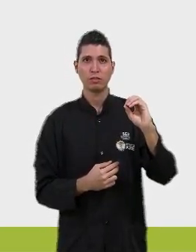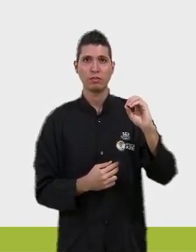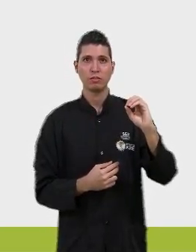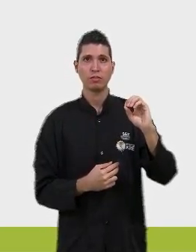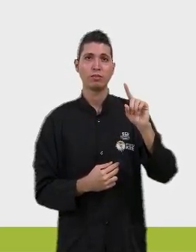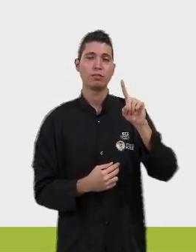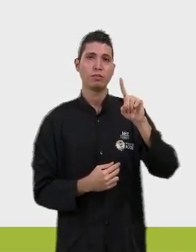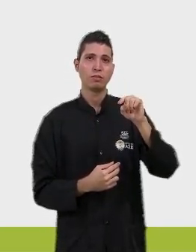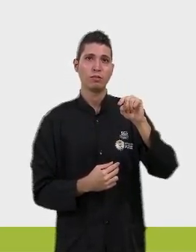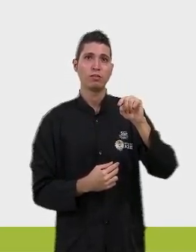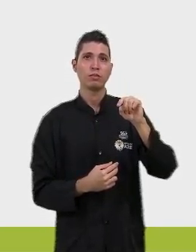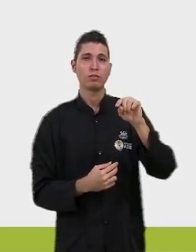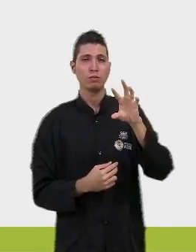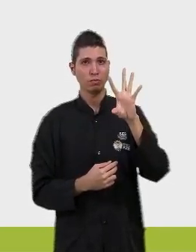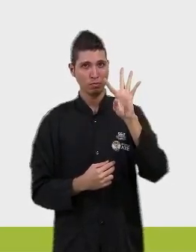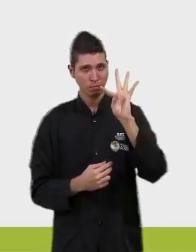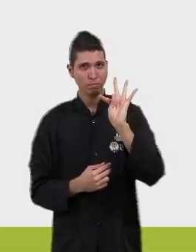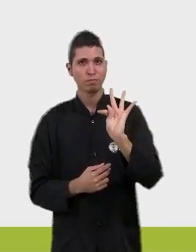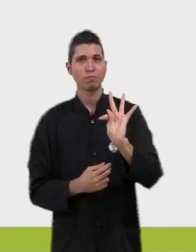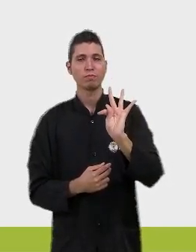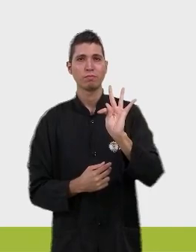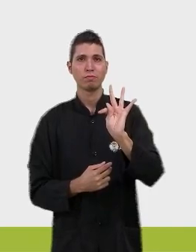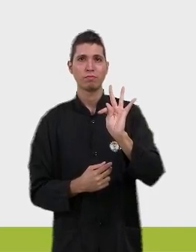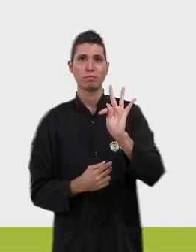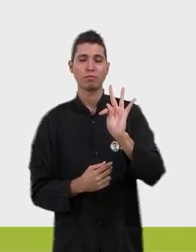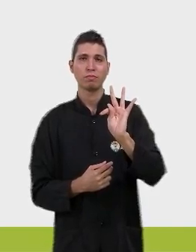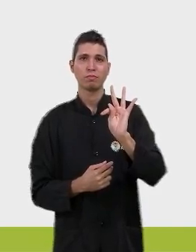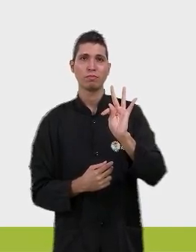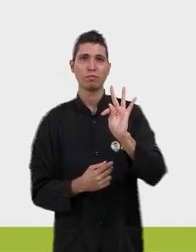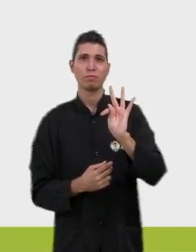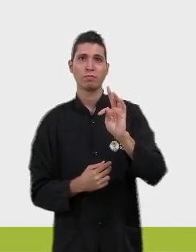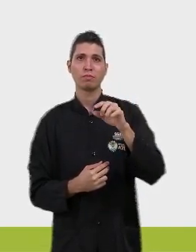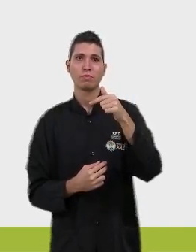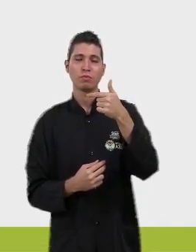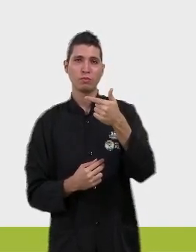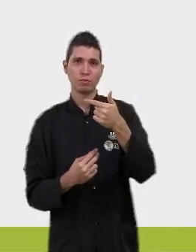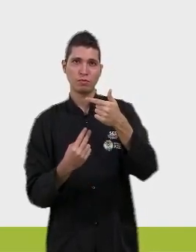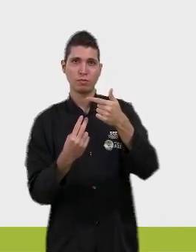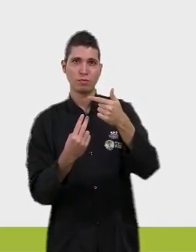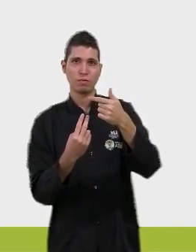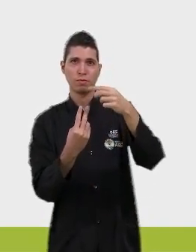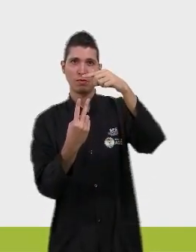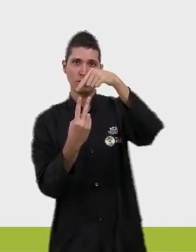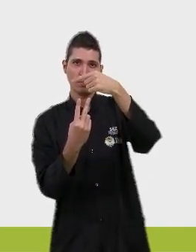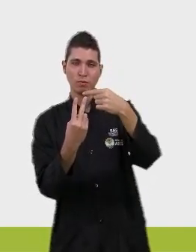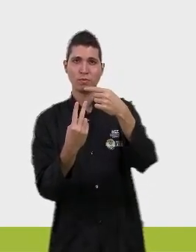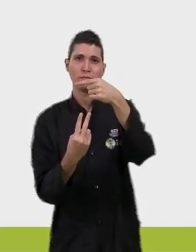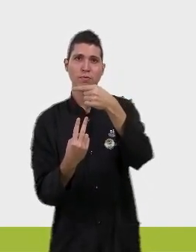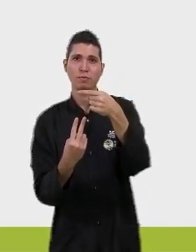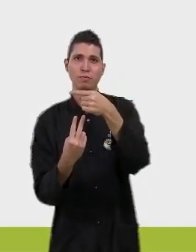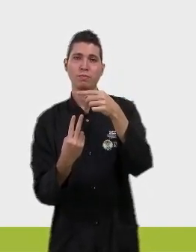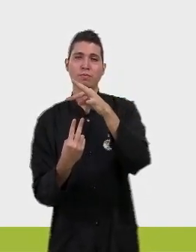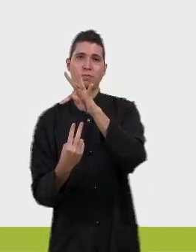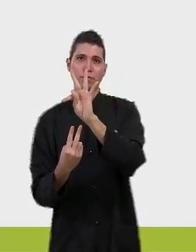ao t da nossa fórmula 2π menos t, dessa expressão que nós vimos agora há pouco.